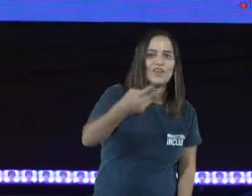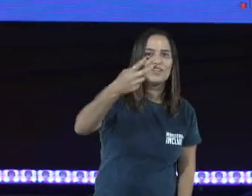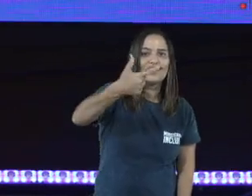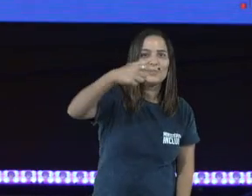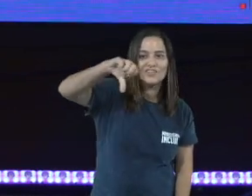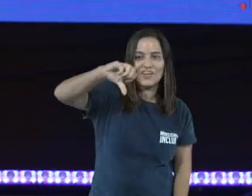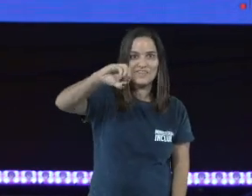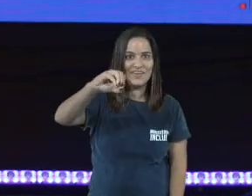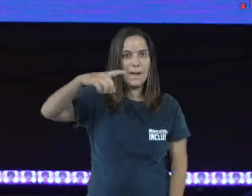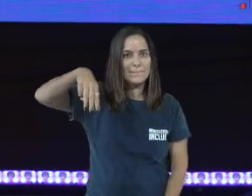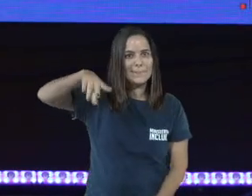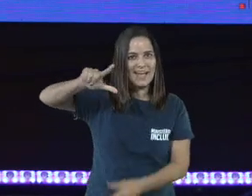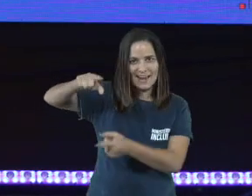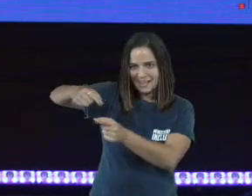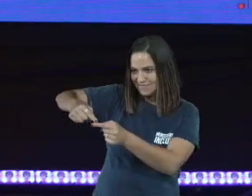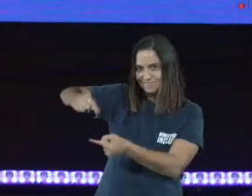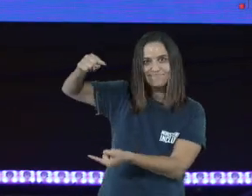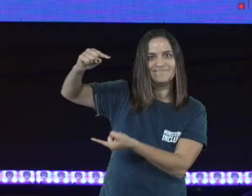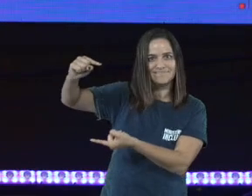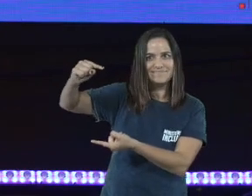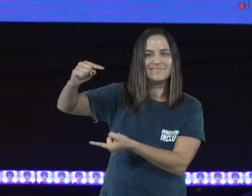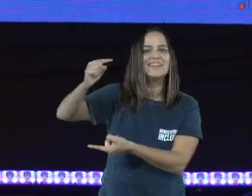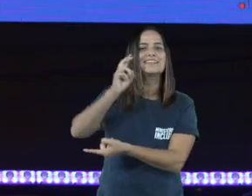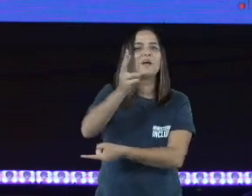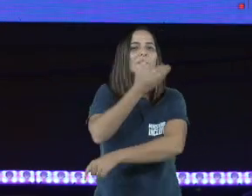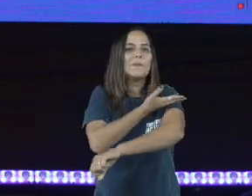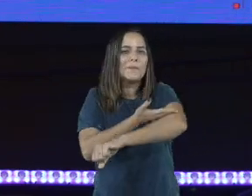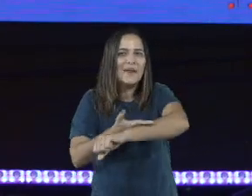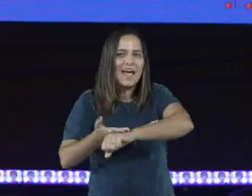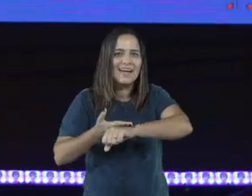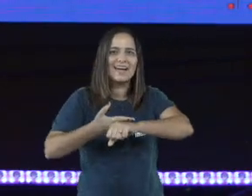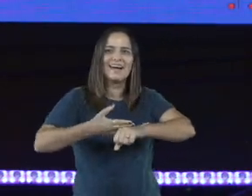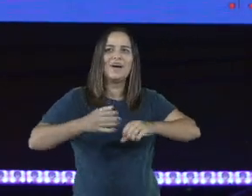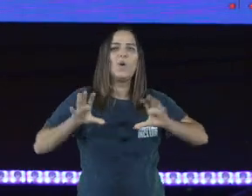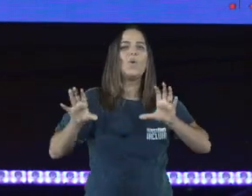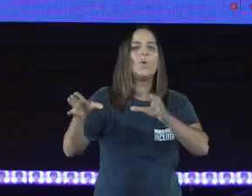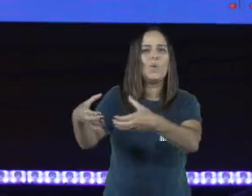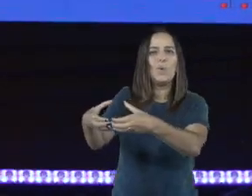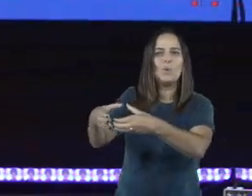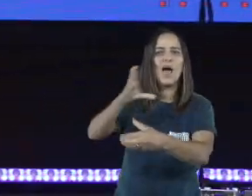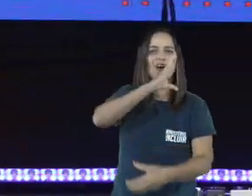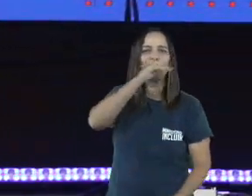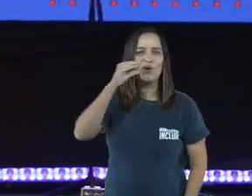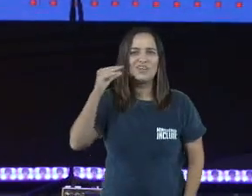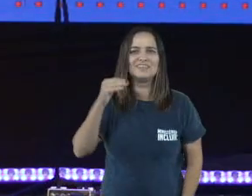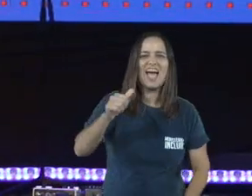tomar uma vez só hoje cama vermelho cada um dá uma roupa aí de vez que eu não vou tava tão alta no mestre